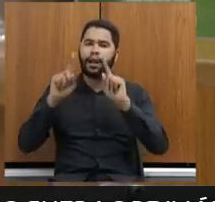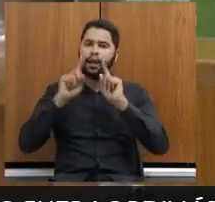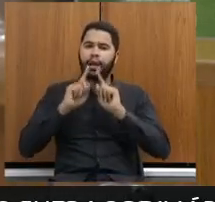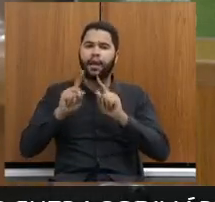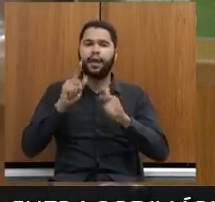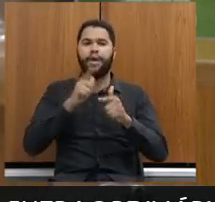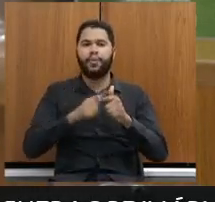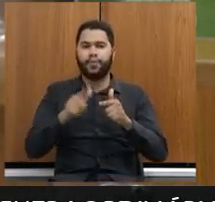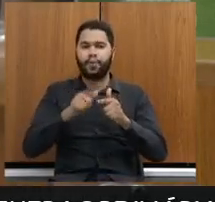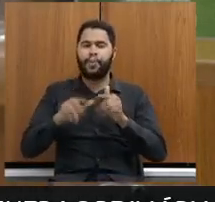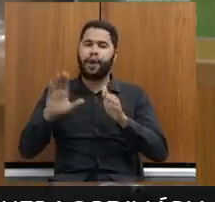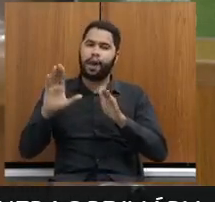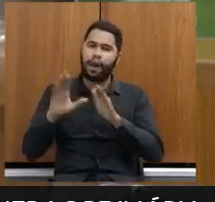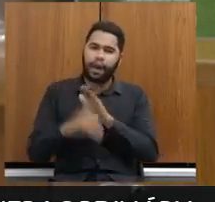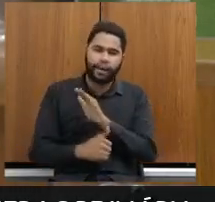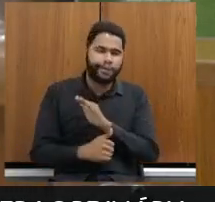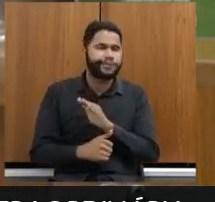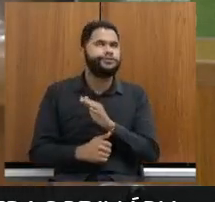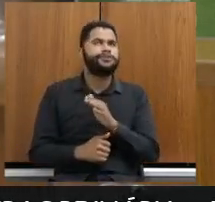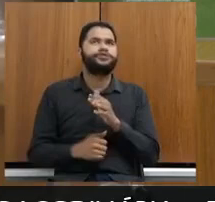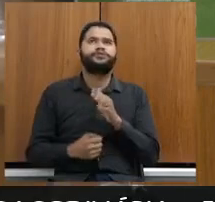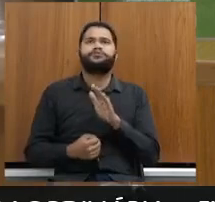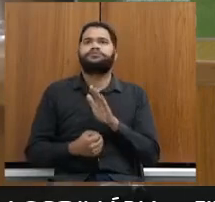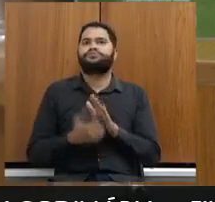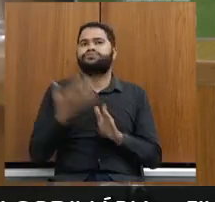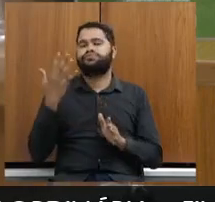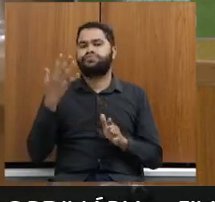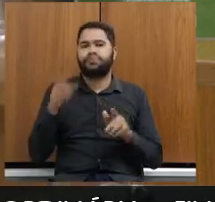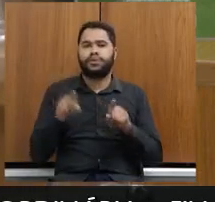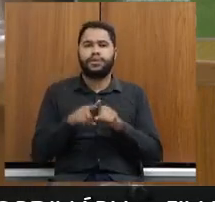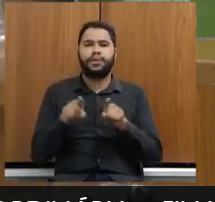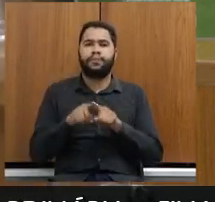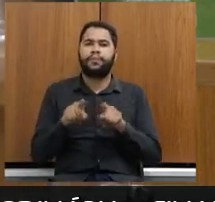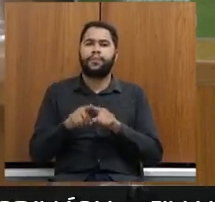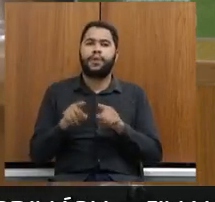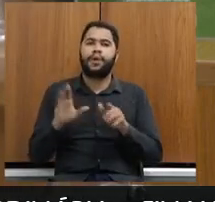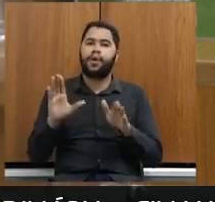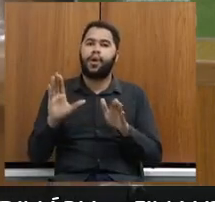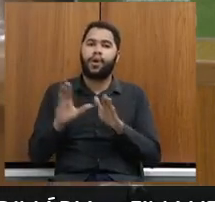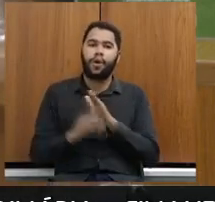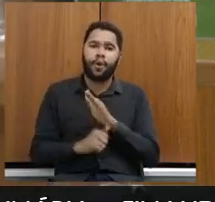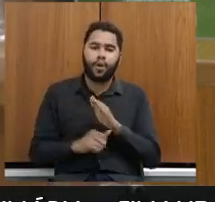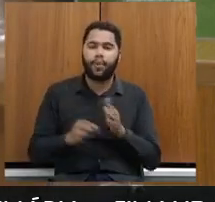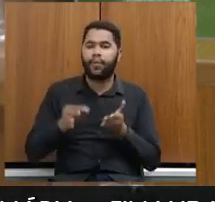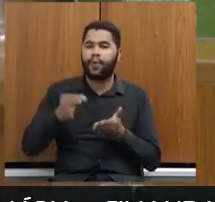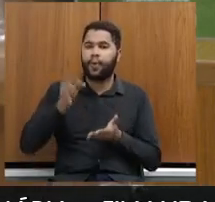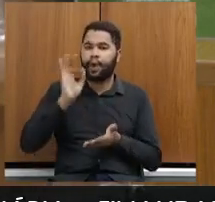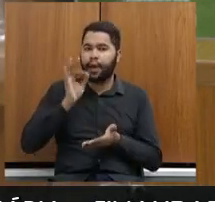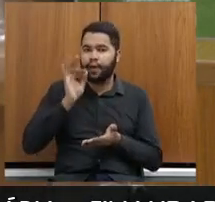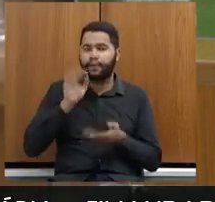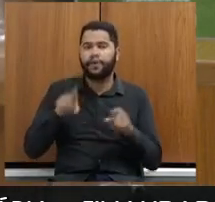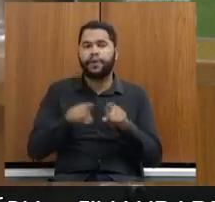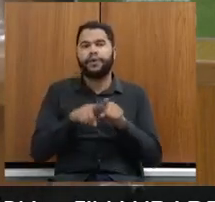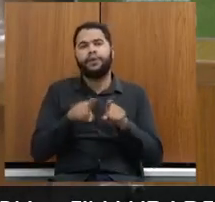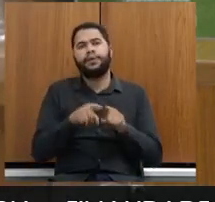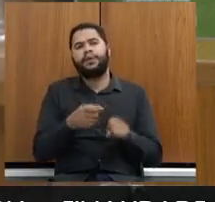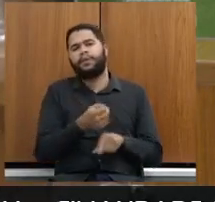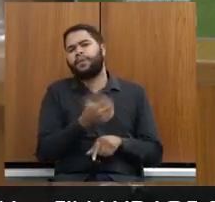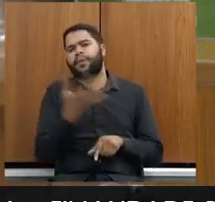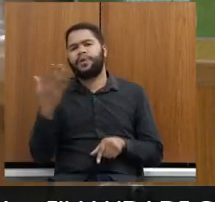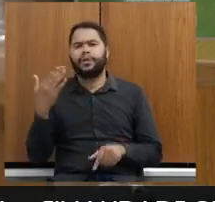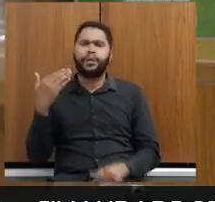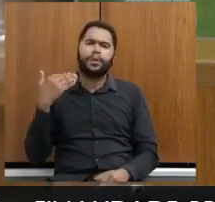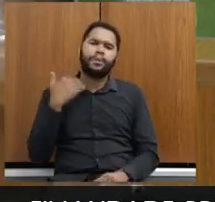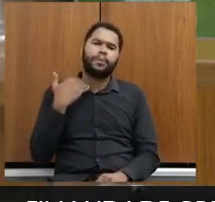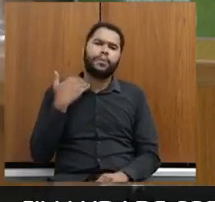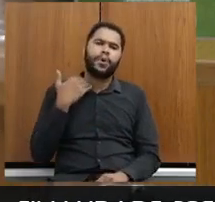sérios de roubo de caminhonete era demais da conta roubo de café é os problemas em meio a quantidade bancos